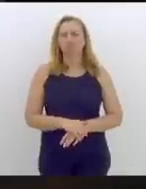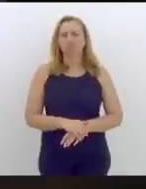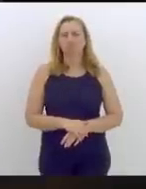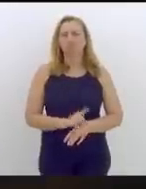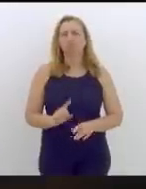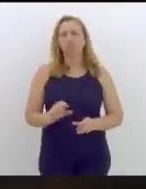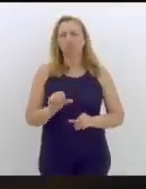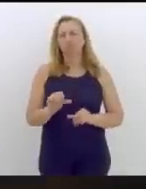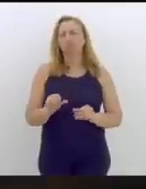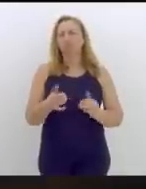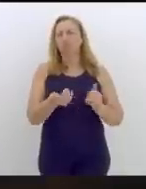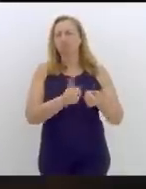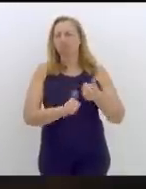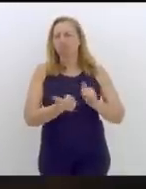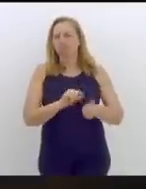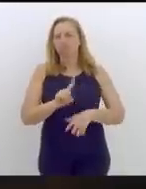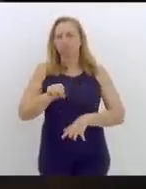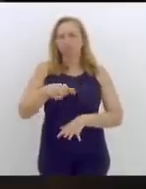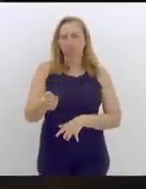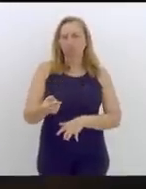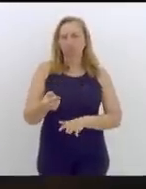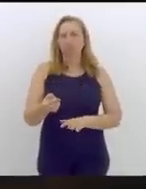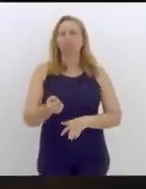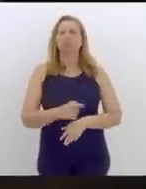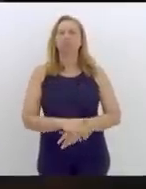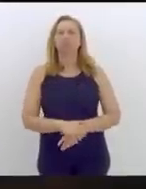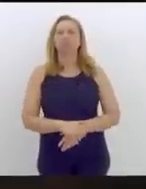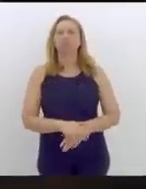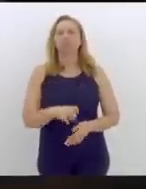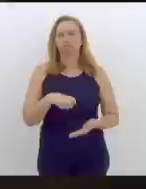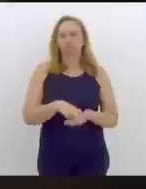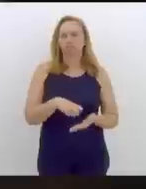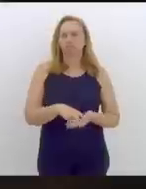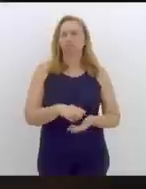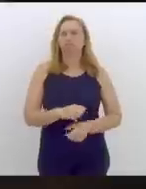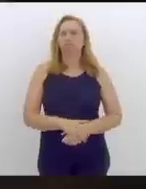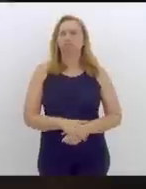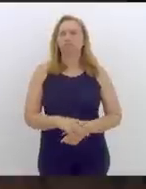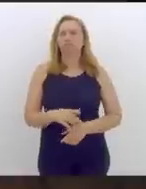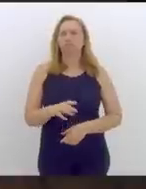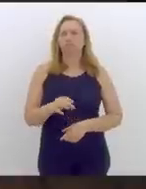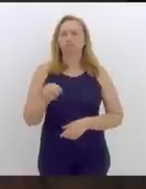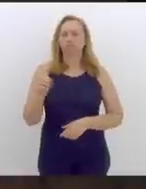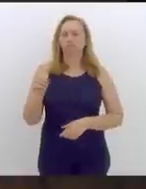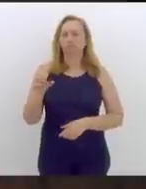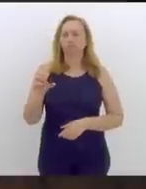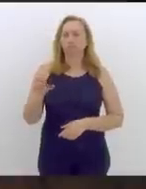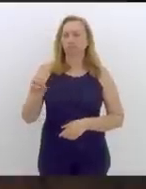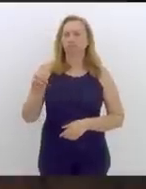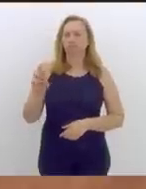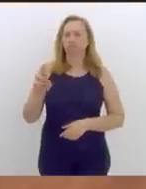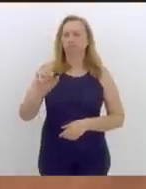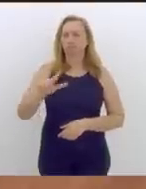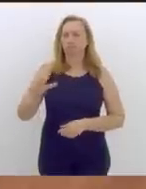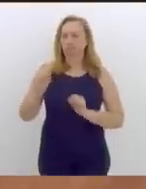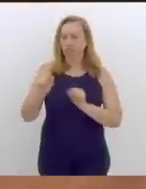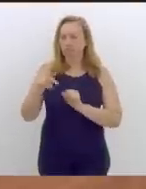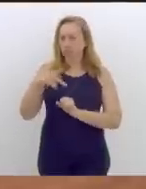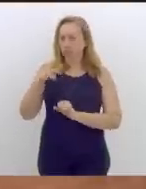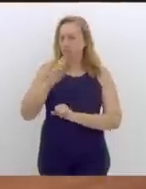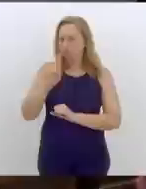uma outra reavaliação dos critérios de uma outra forma de punição Coronel Assis poderia responder por gentileza por